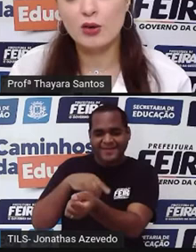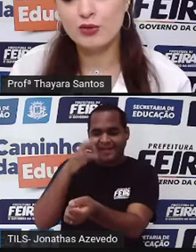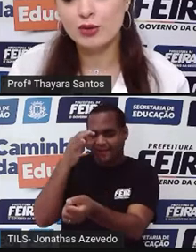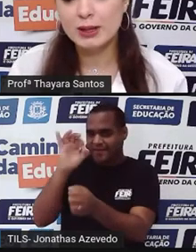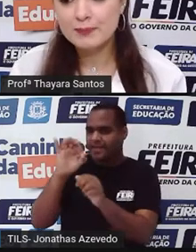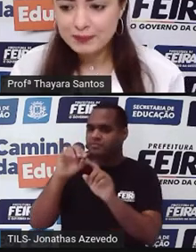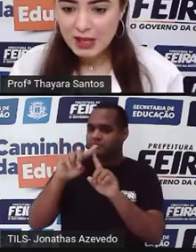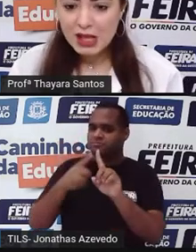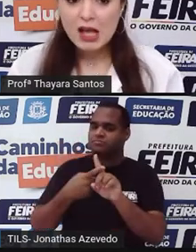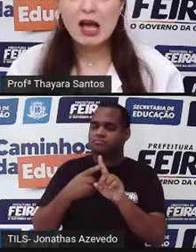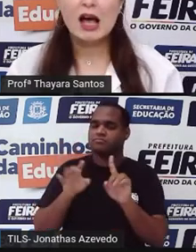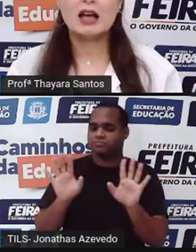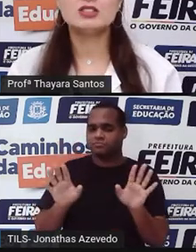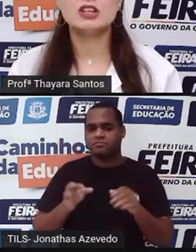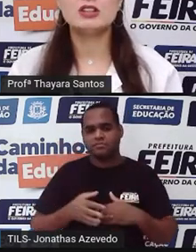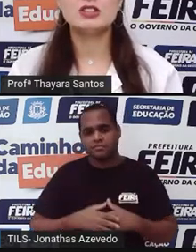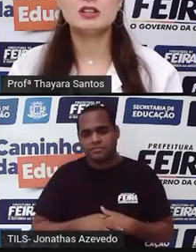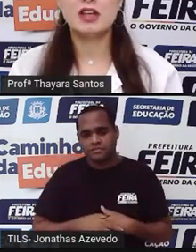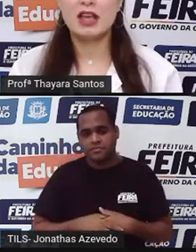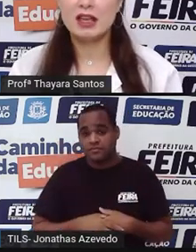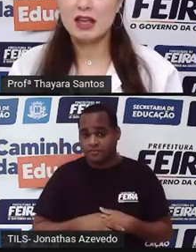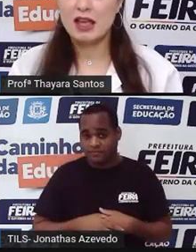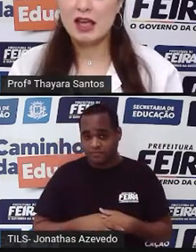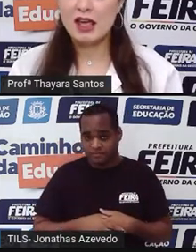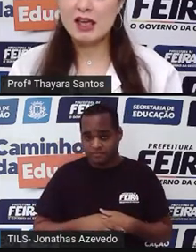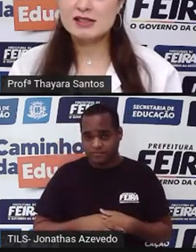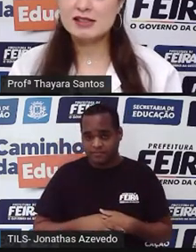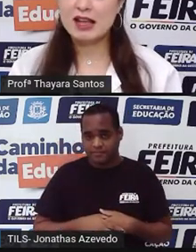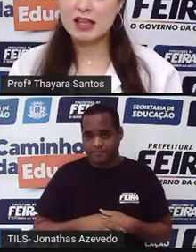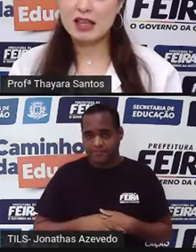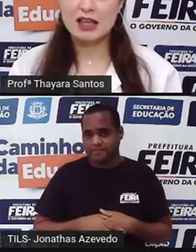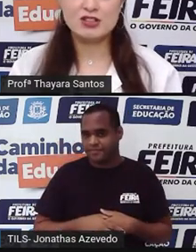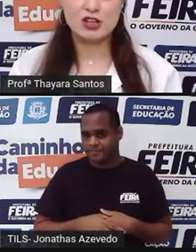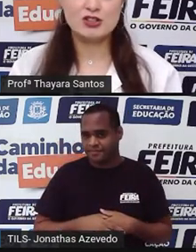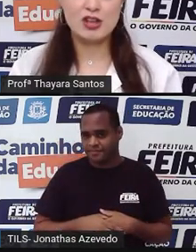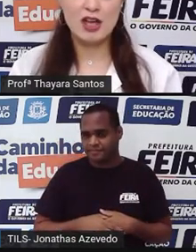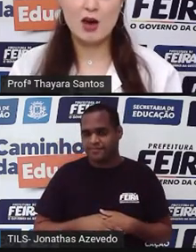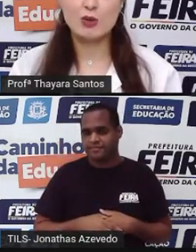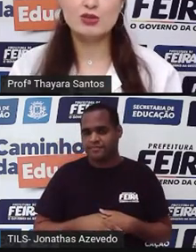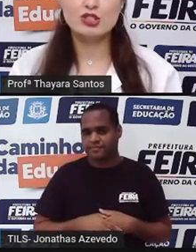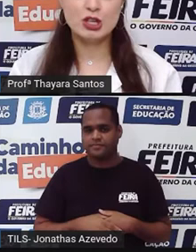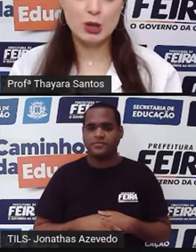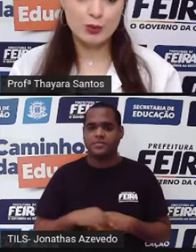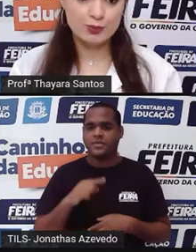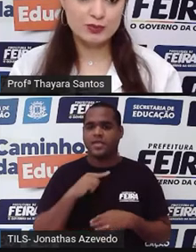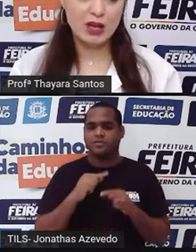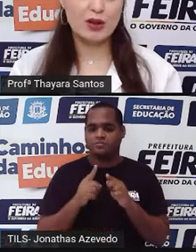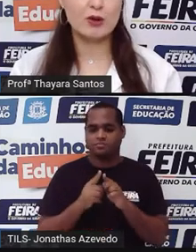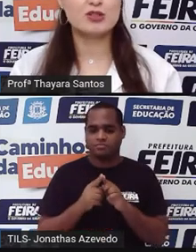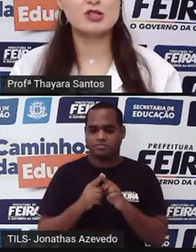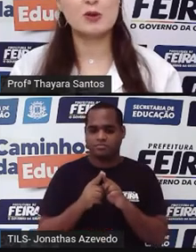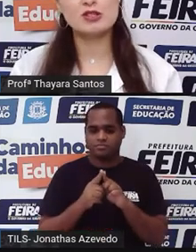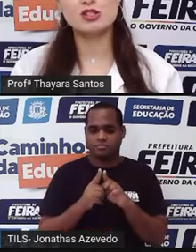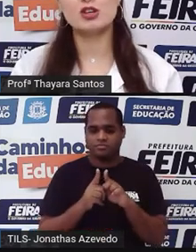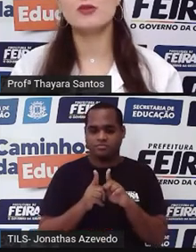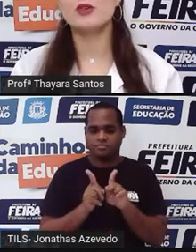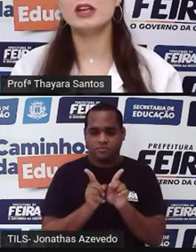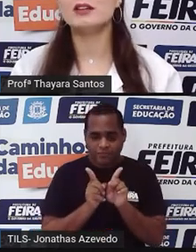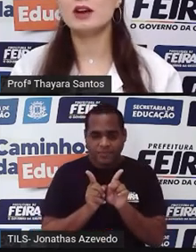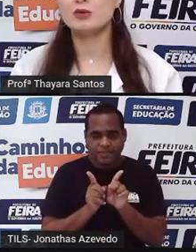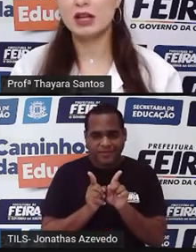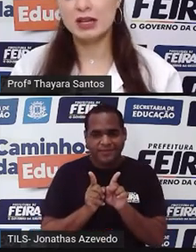ele evitar aquela ovule a gente tem esse daqui gente é o DIU né que eu